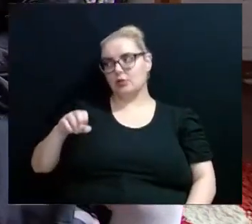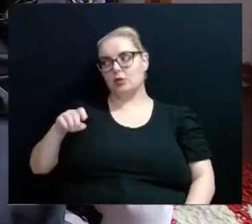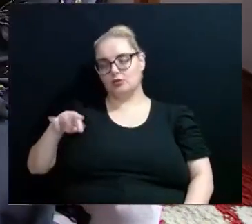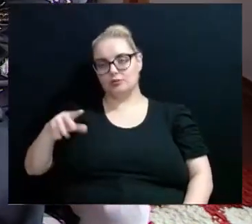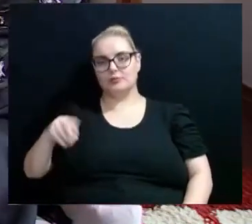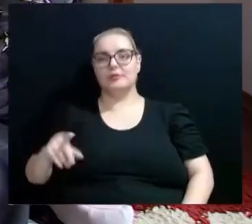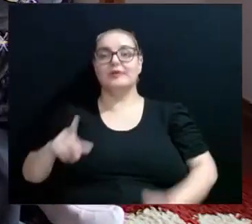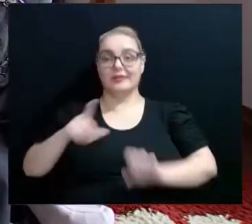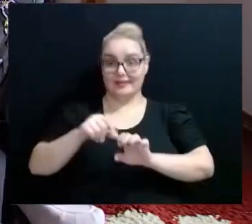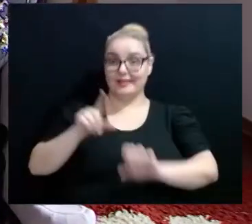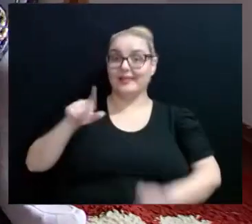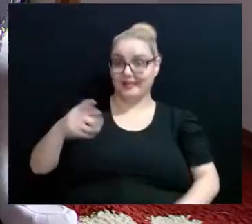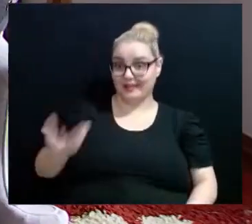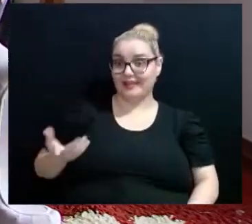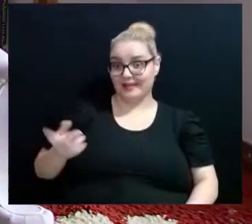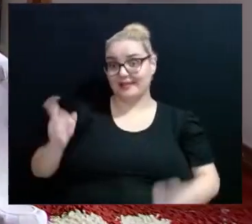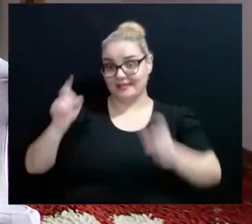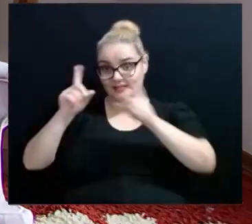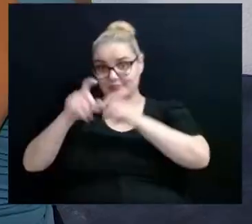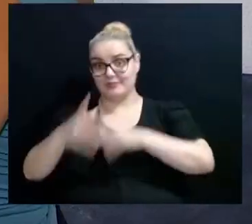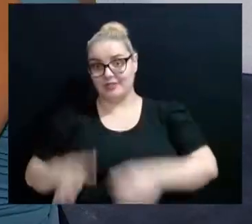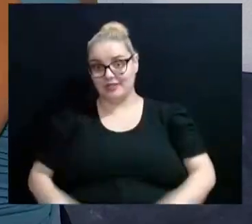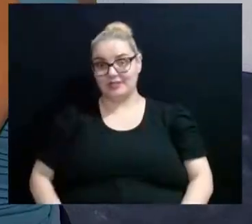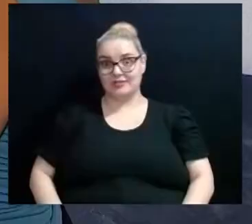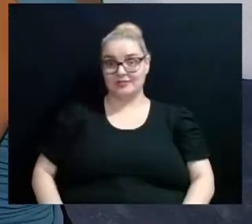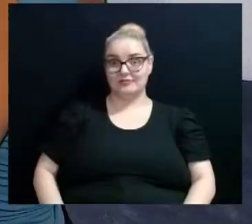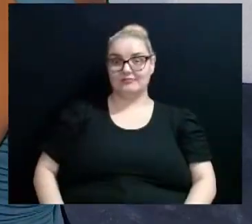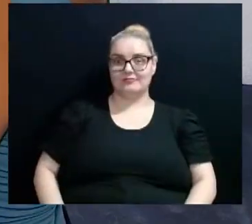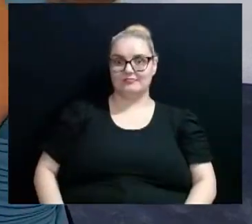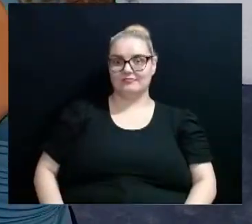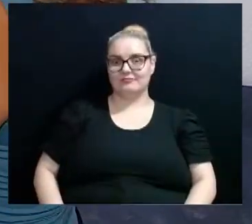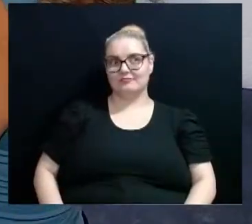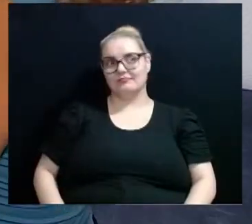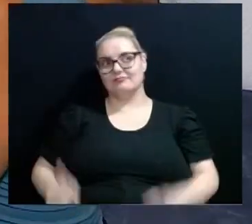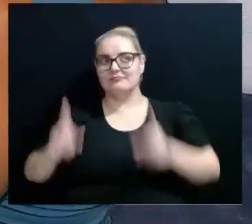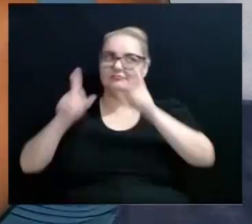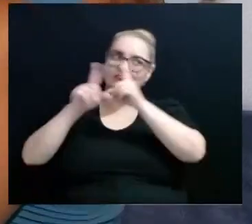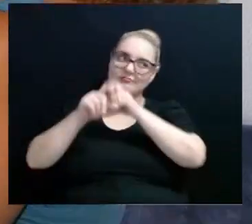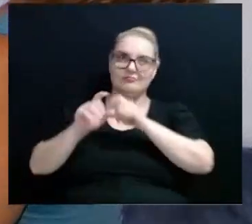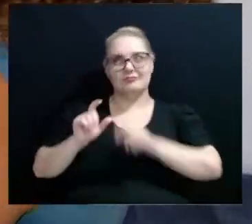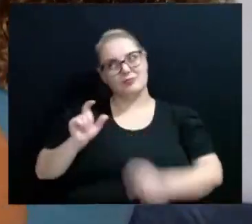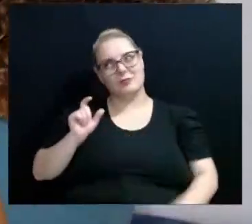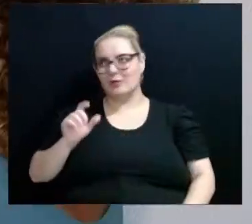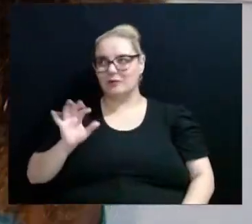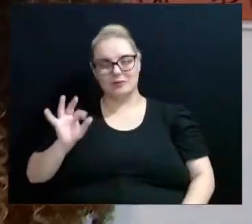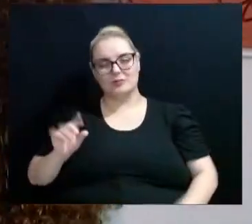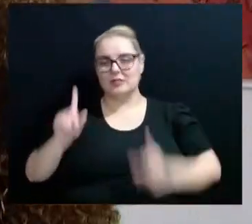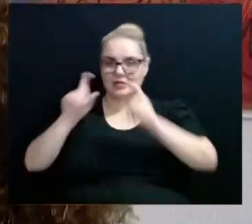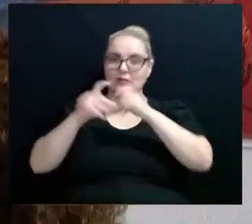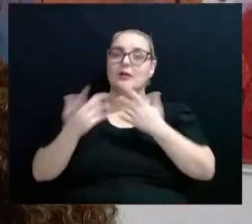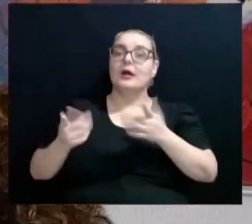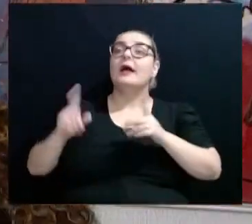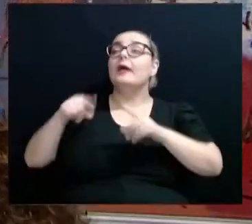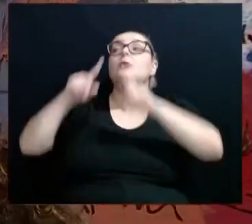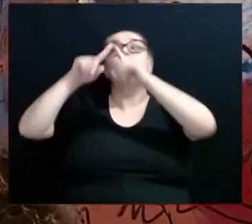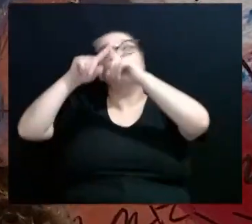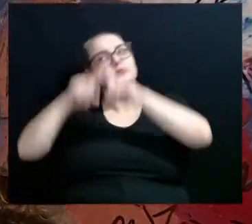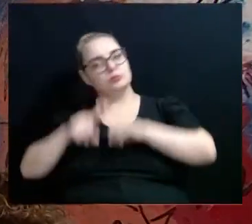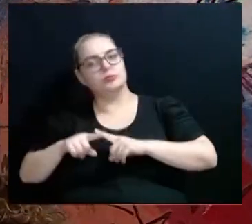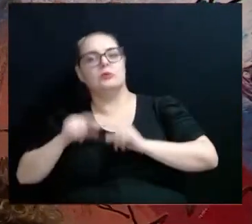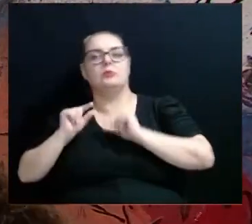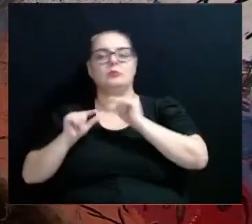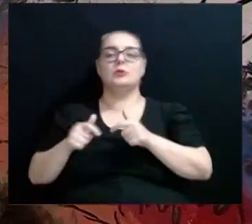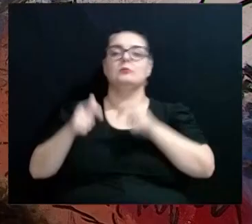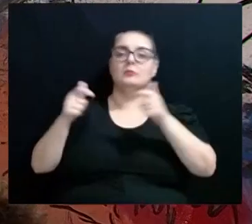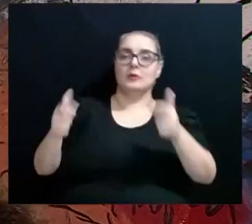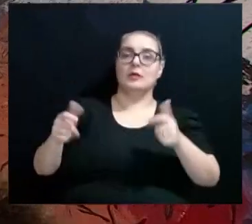porque empreender ainda é mais... Vou falar difícil, mas não é exatamente a palavra. Ainda é um desafio um